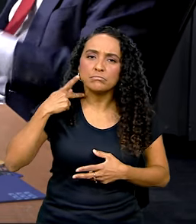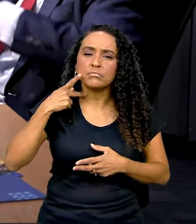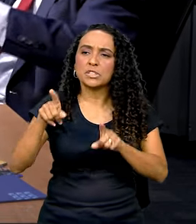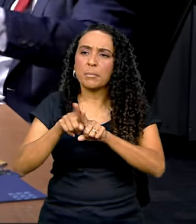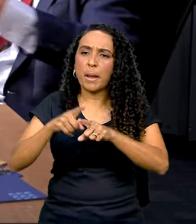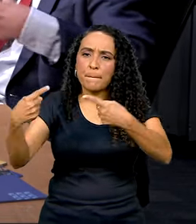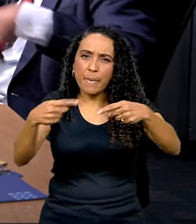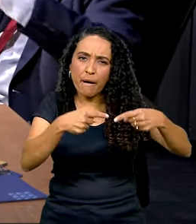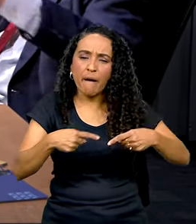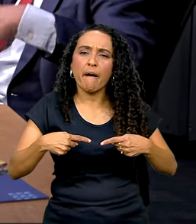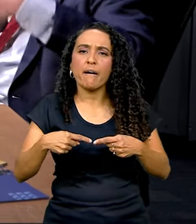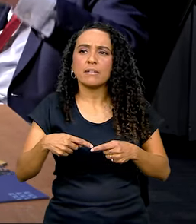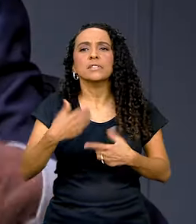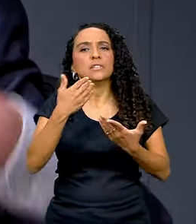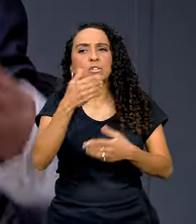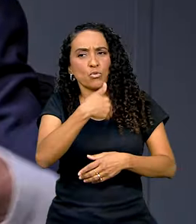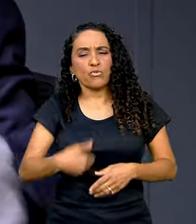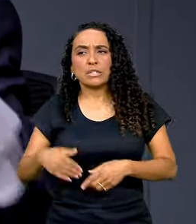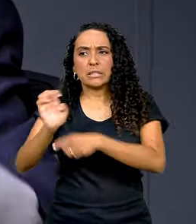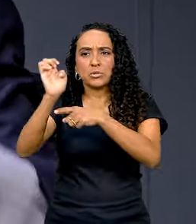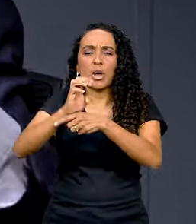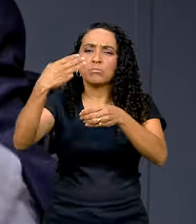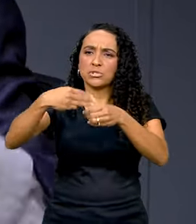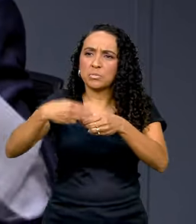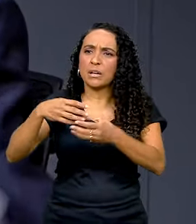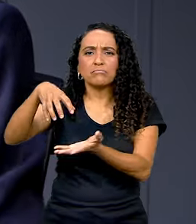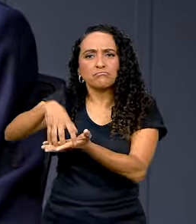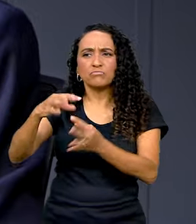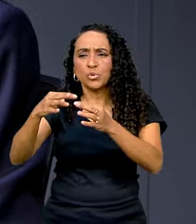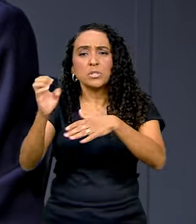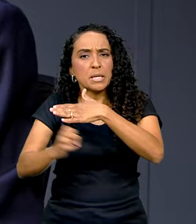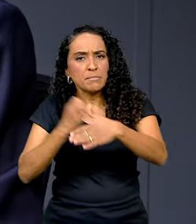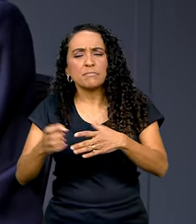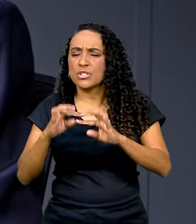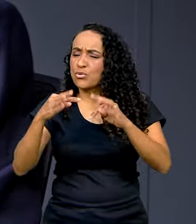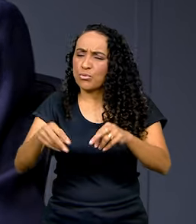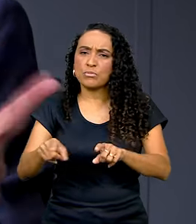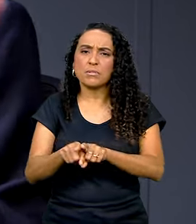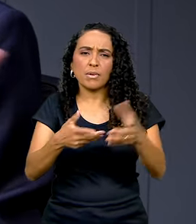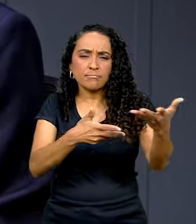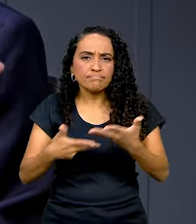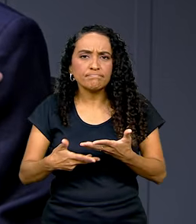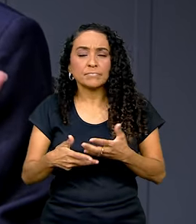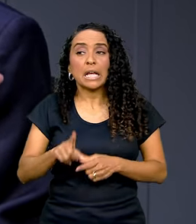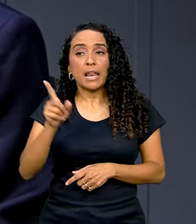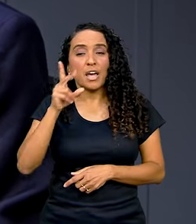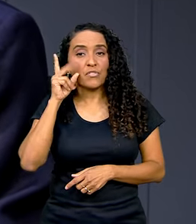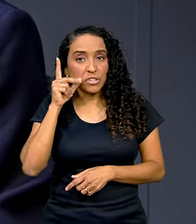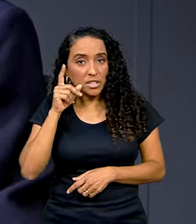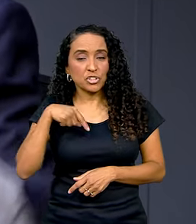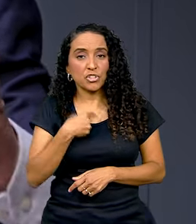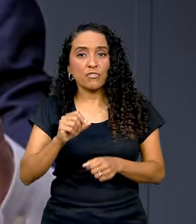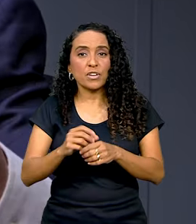abraçaram também os governos estaduais municipais as entidades e as empresas e lá em Fortaleza